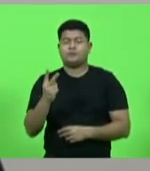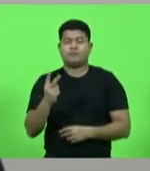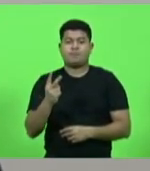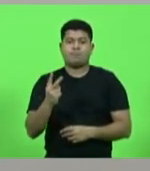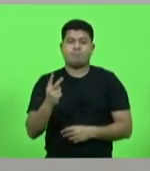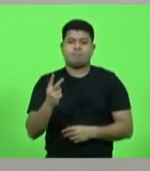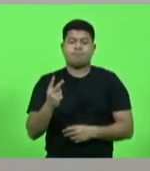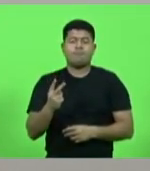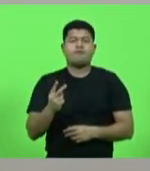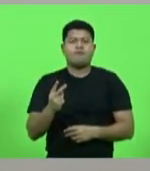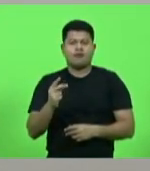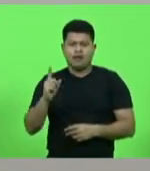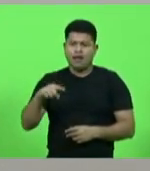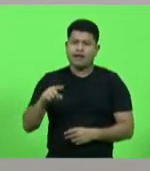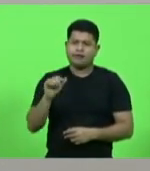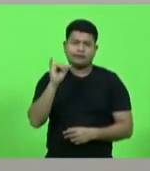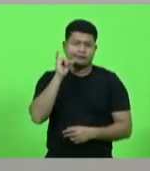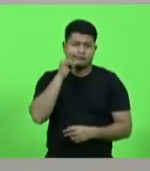Lamentavelmente,